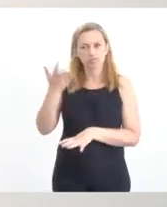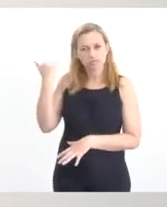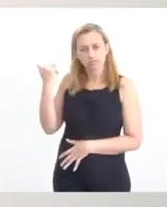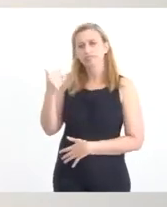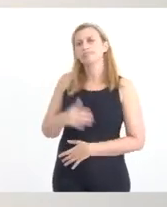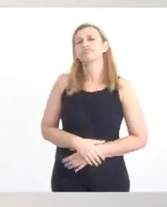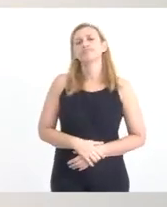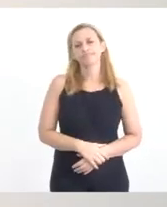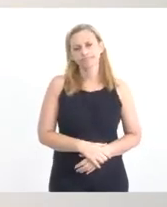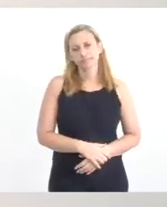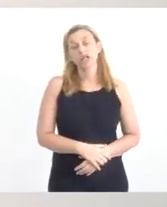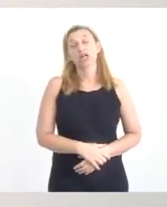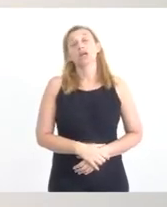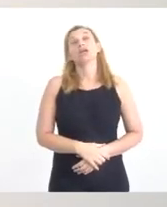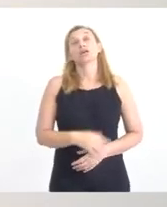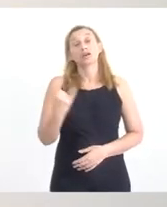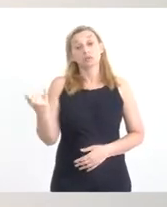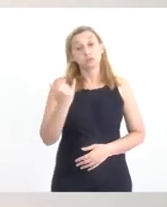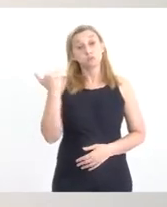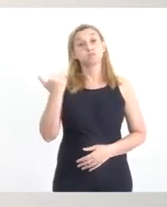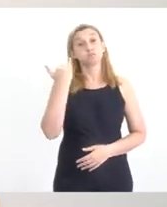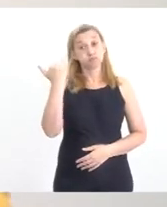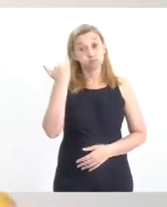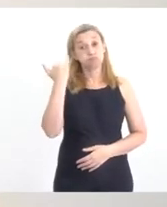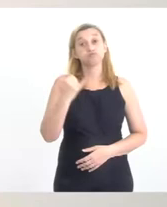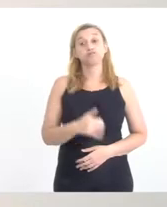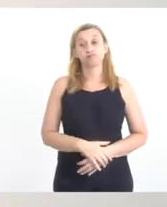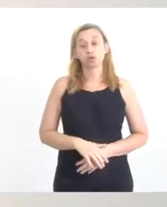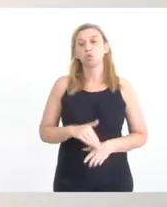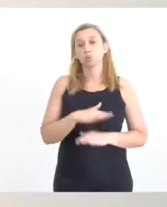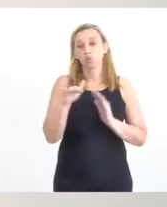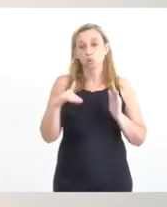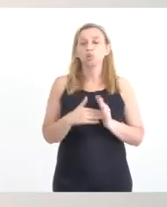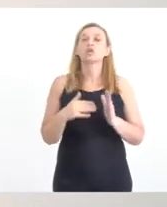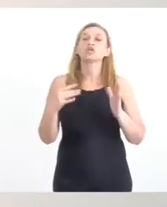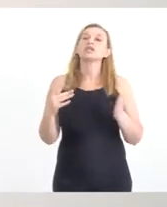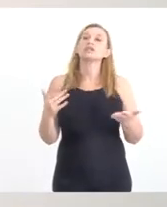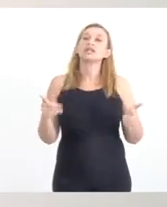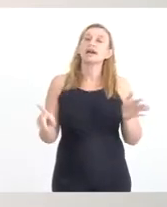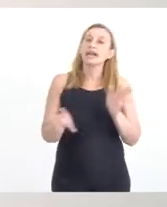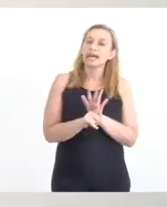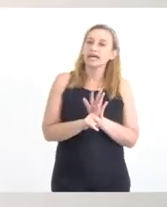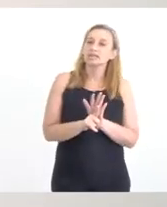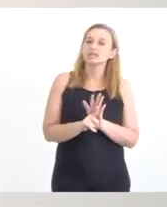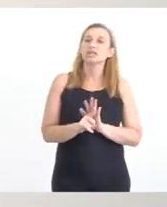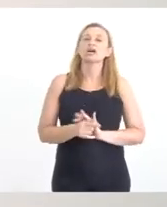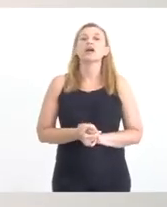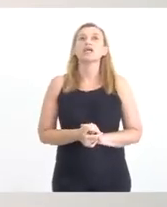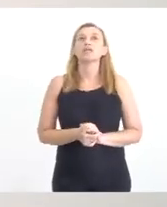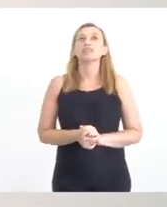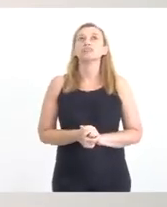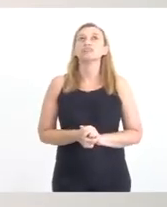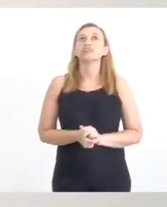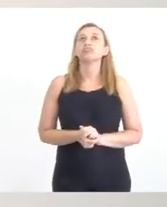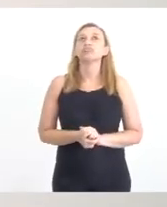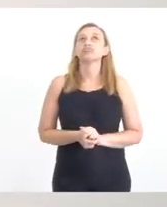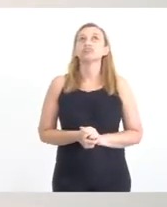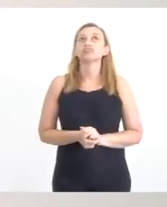então é muito importante que todas as leis que sejam é